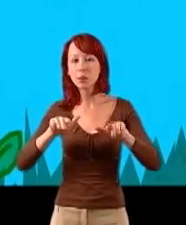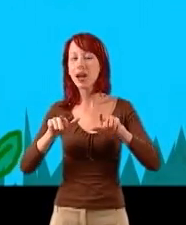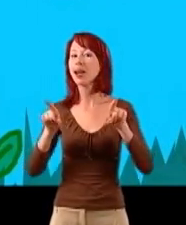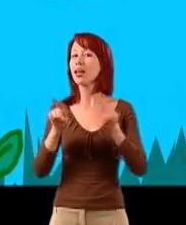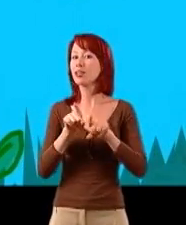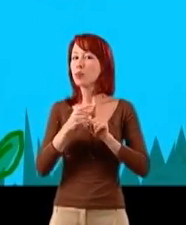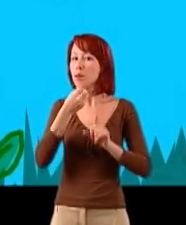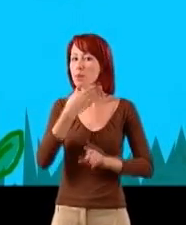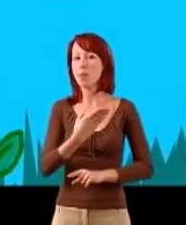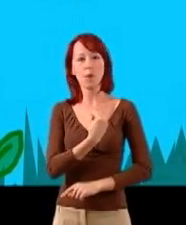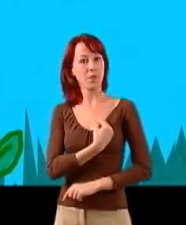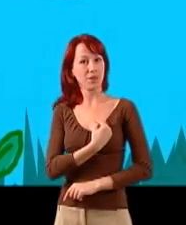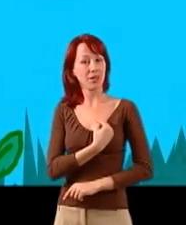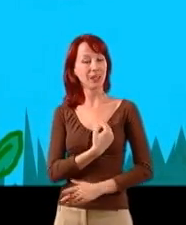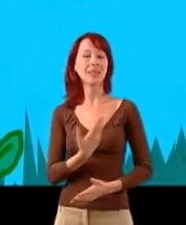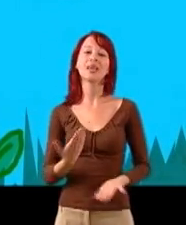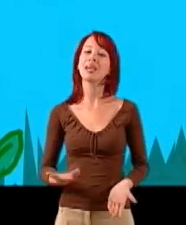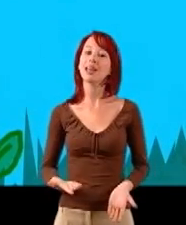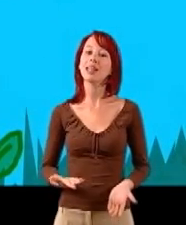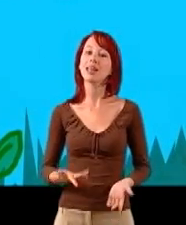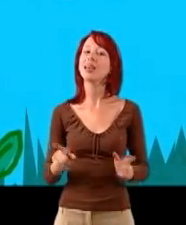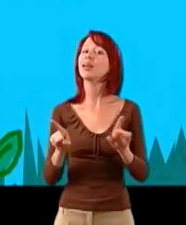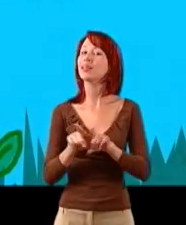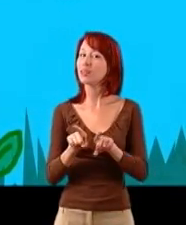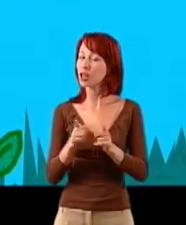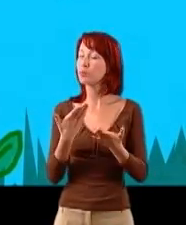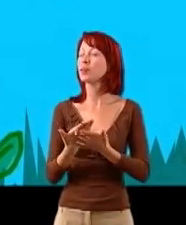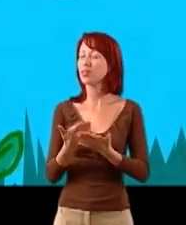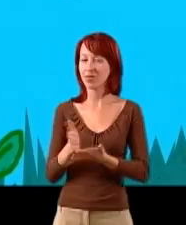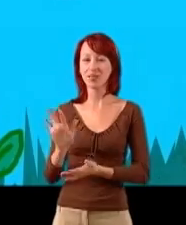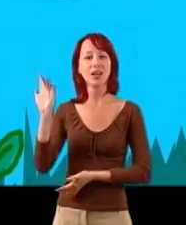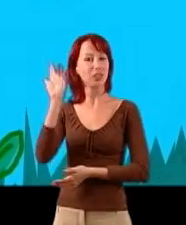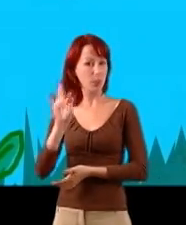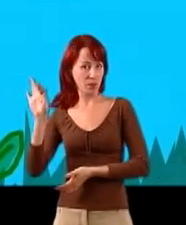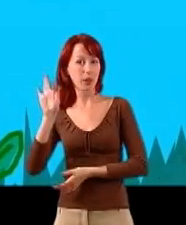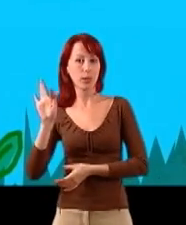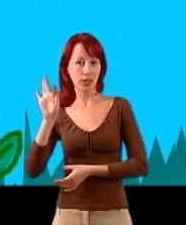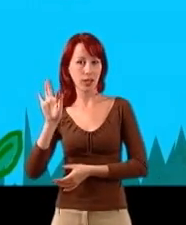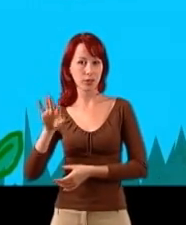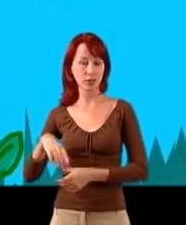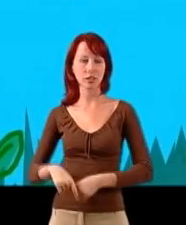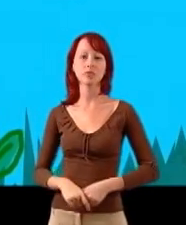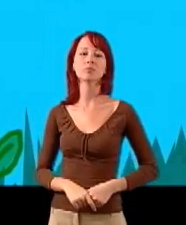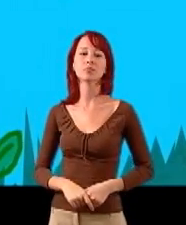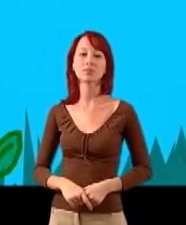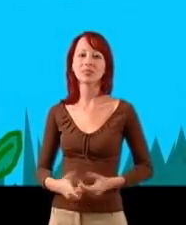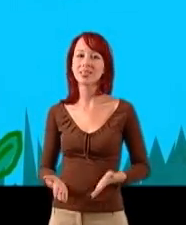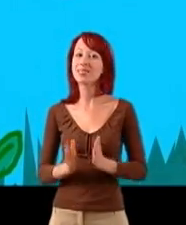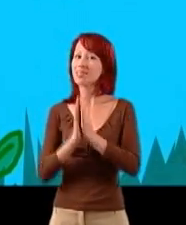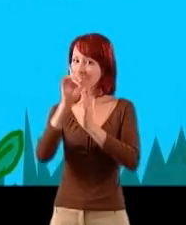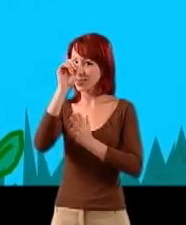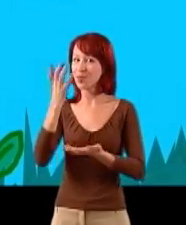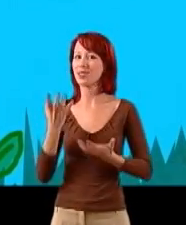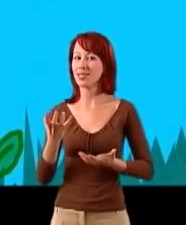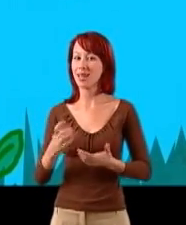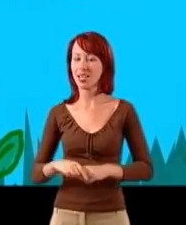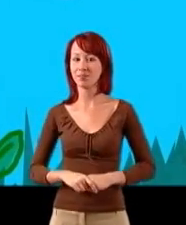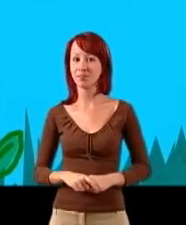estude, para trabalhar e ser alguém na vida. Né? Que faça uma faculdade também, né?